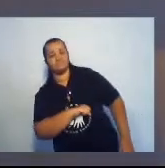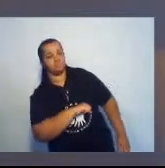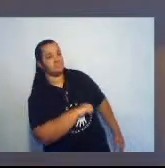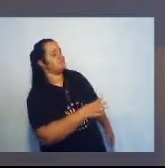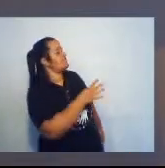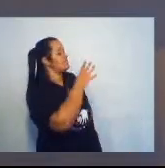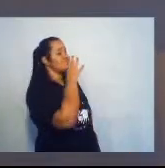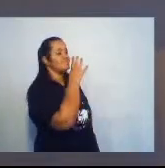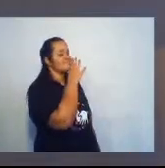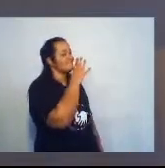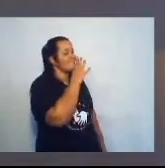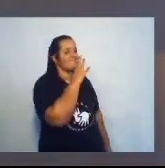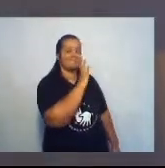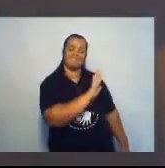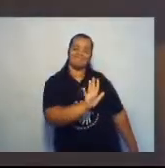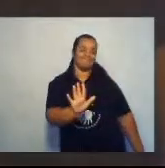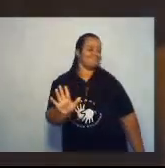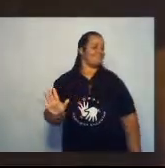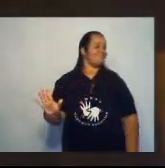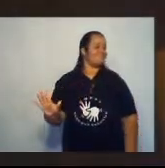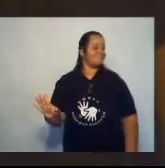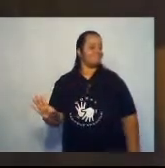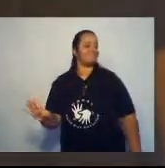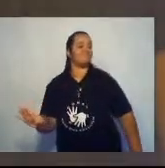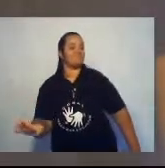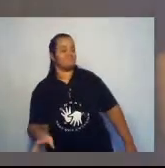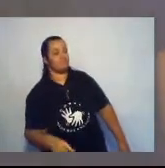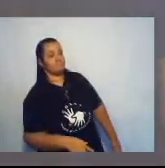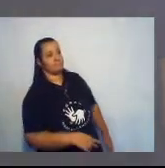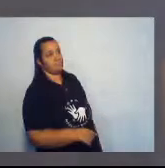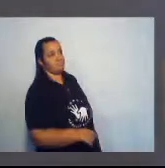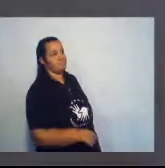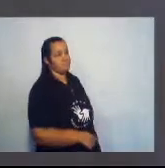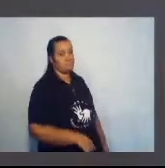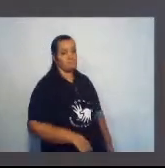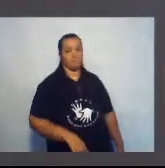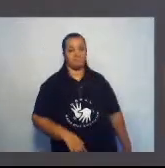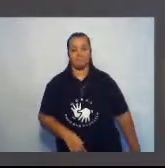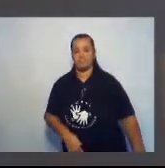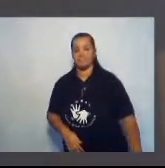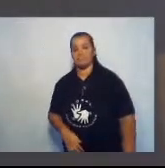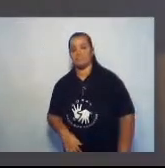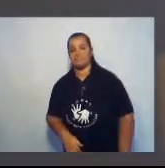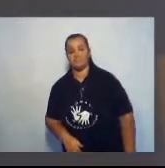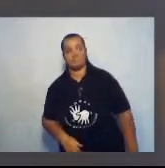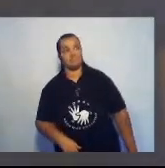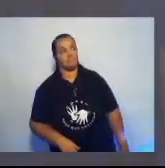desse jeito, porque ainda não te conheceu direito.